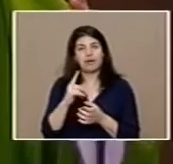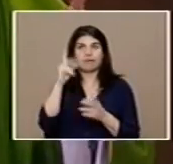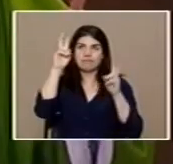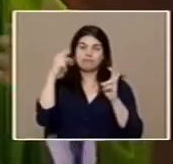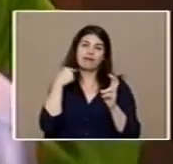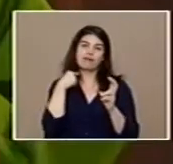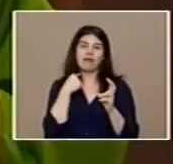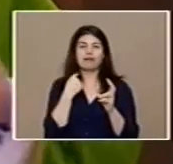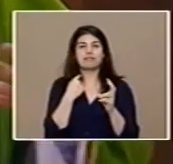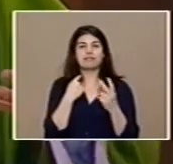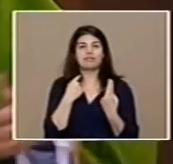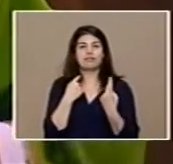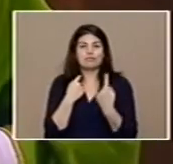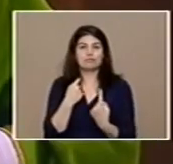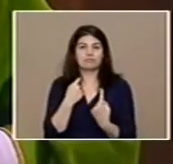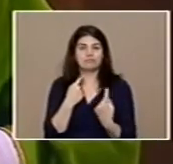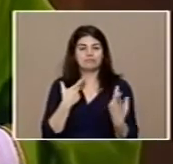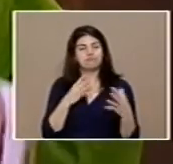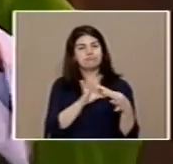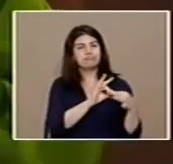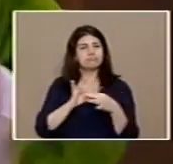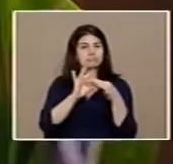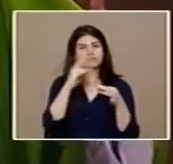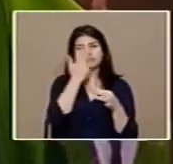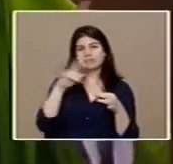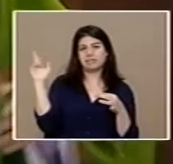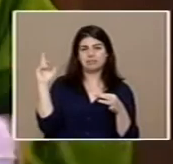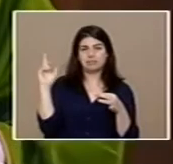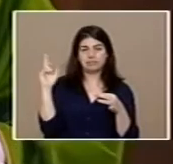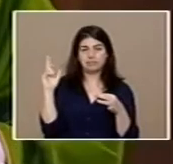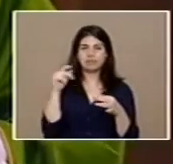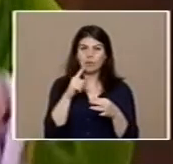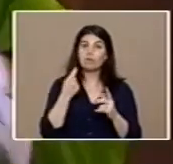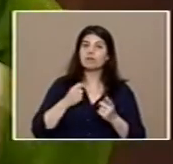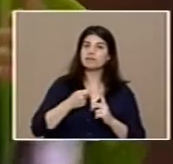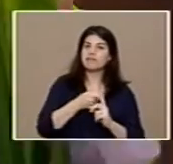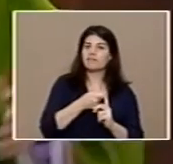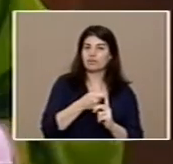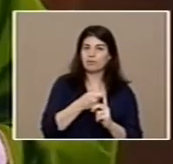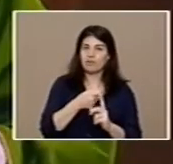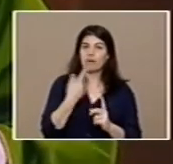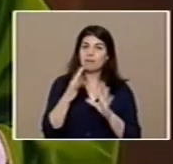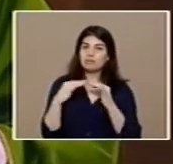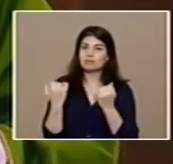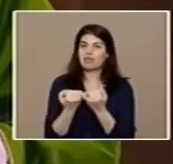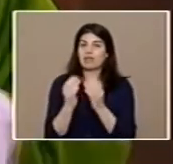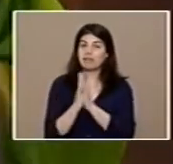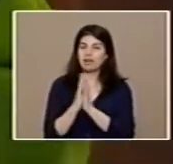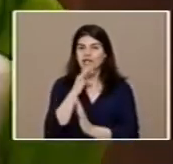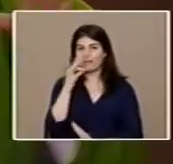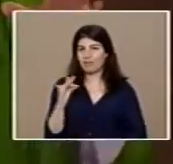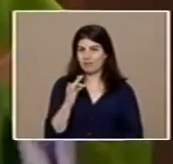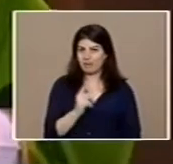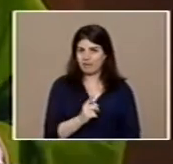o grande desafio para o casal a grande desafio para a família é o grande desafio para a igreja é um desafio da sociedade